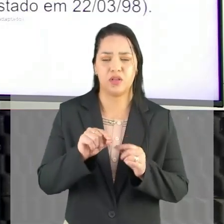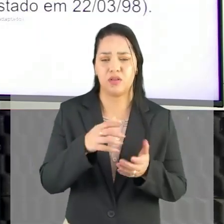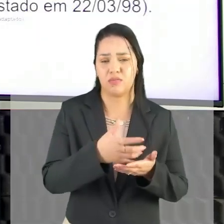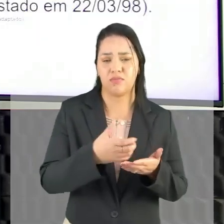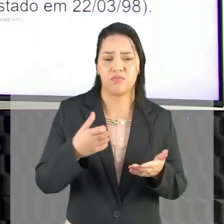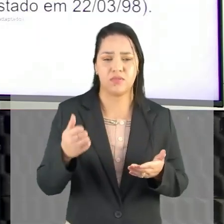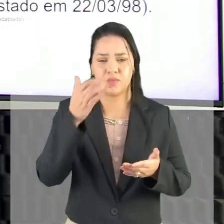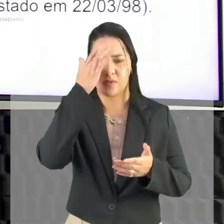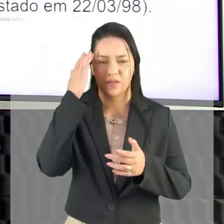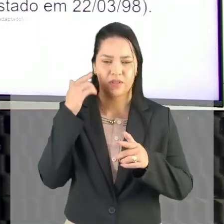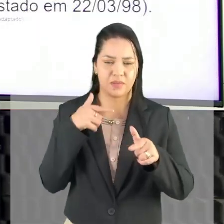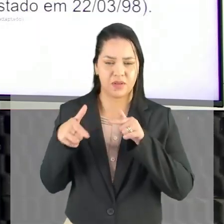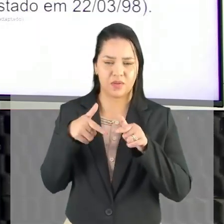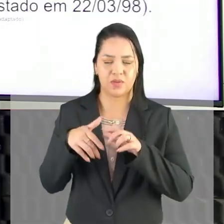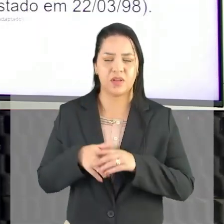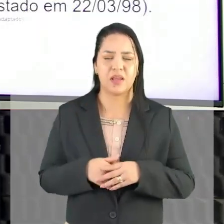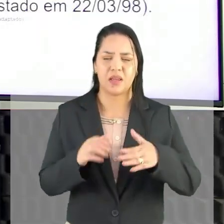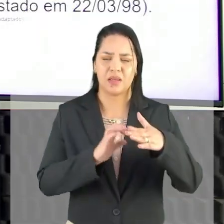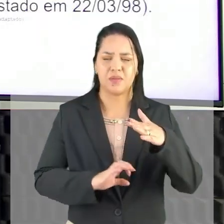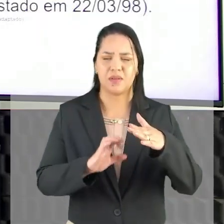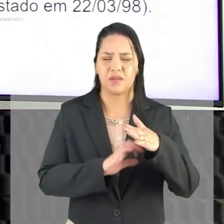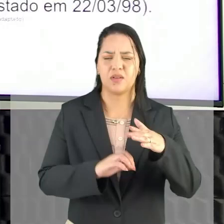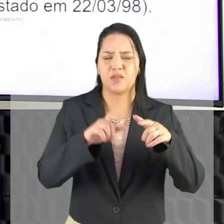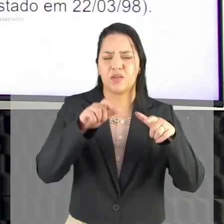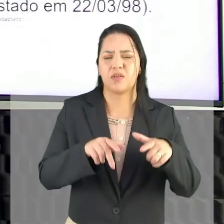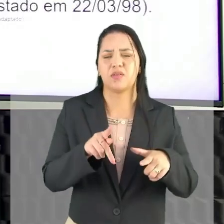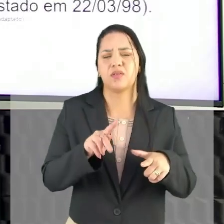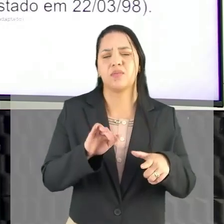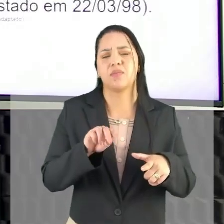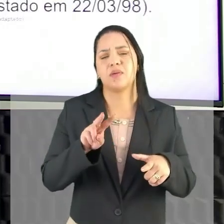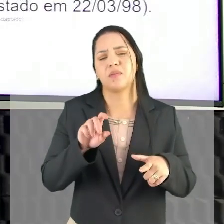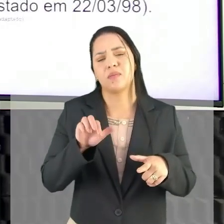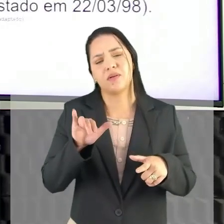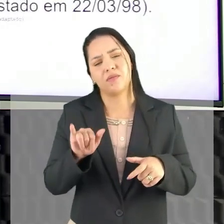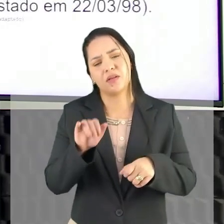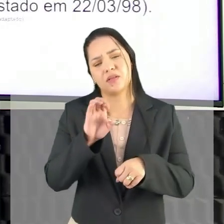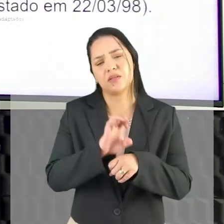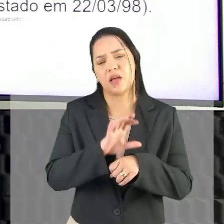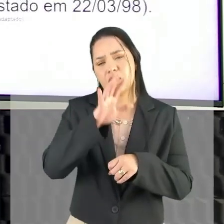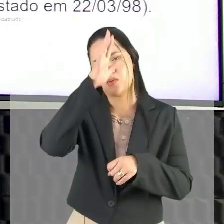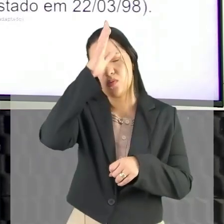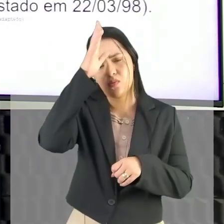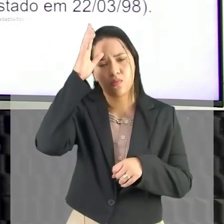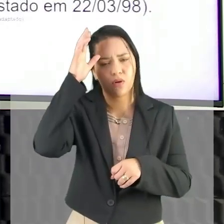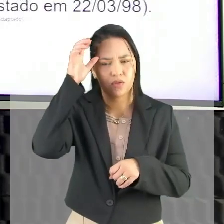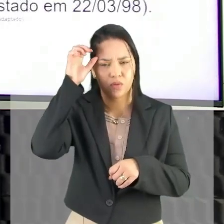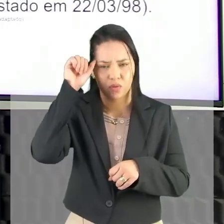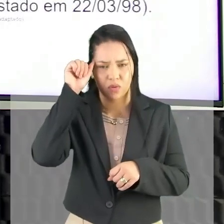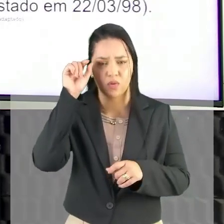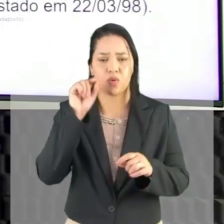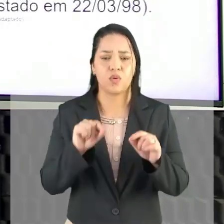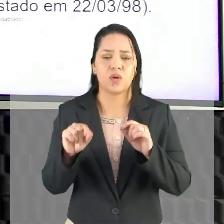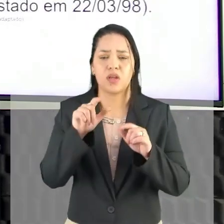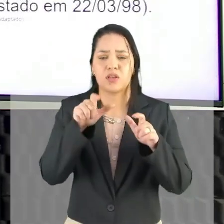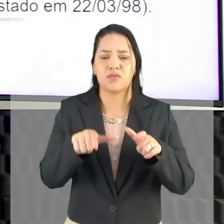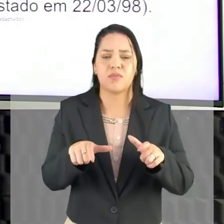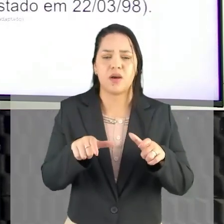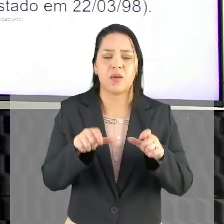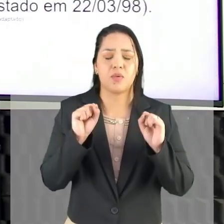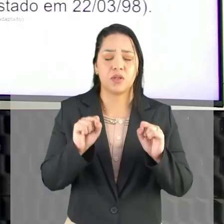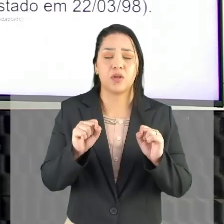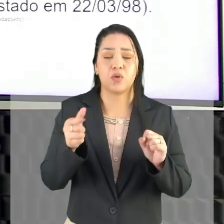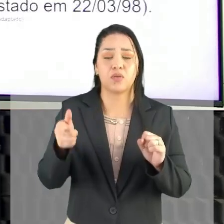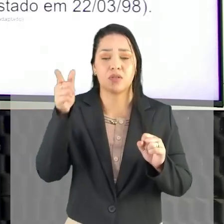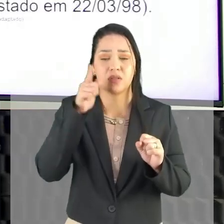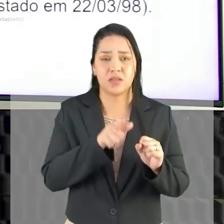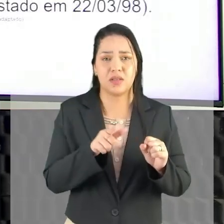de trabalhadores. Empresários de Primavera do Leste, estado do Mato Grosso, procuram um bairro de Vila Maria para